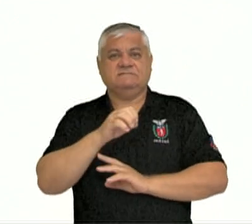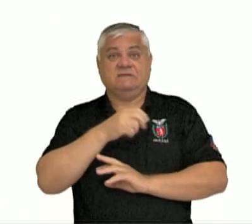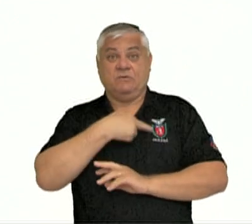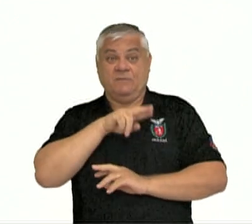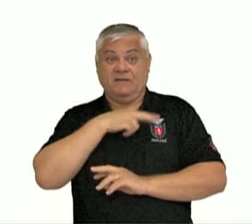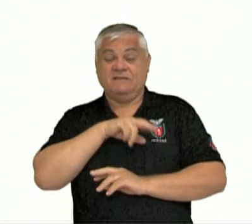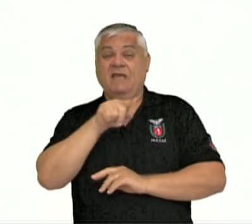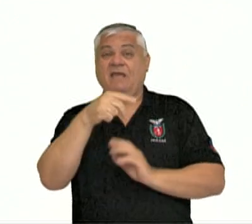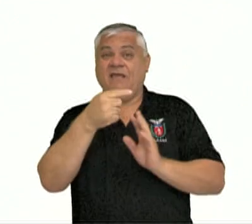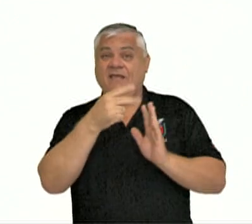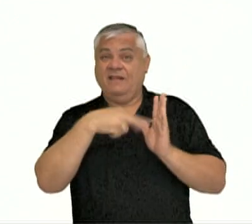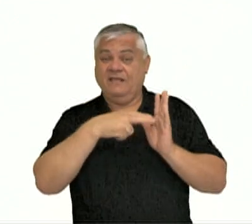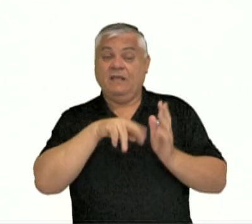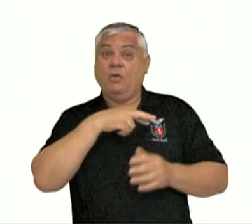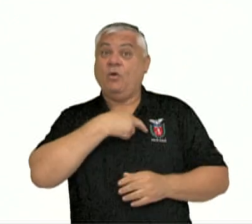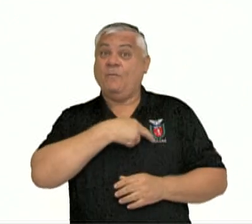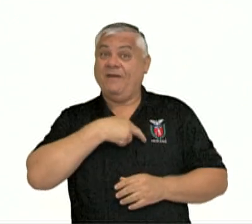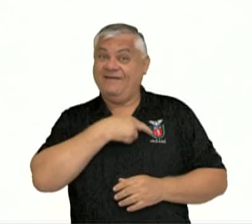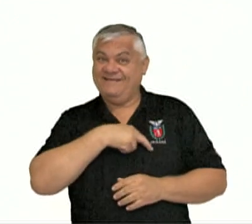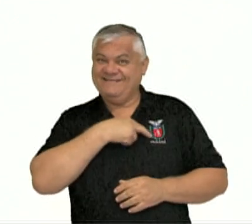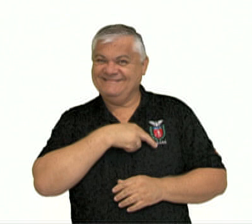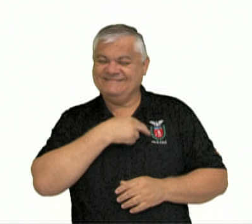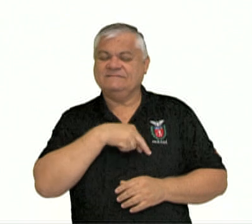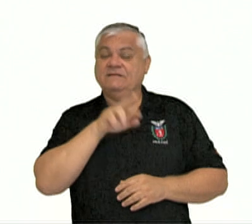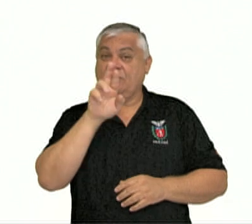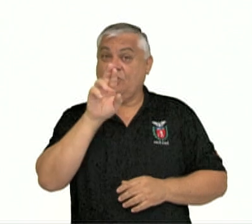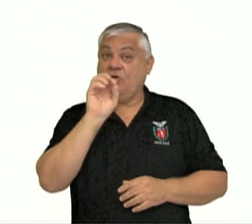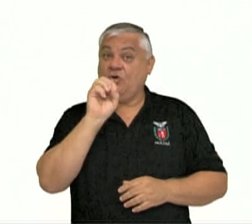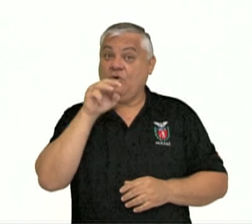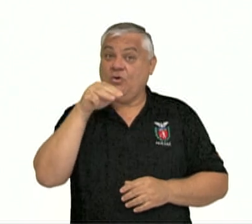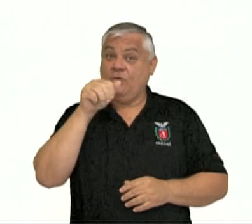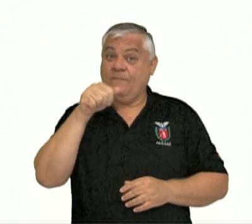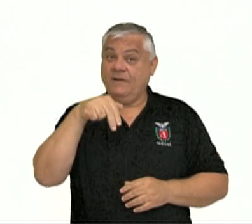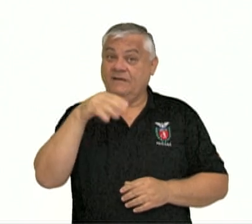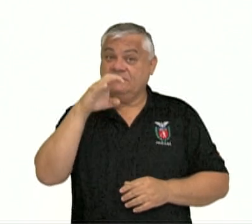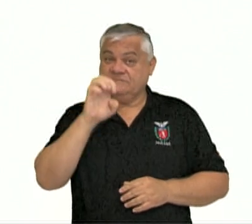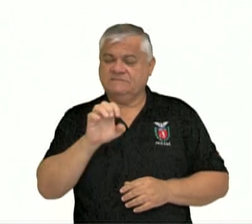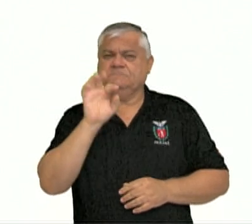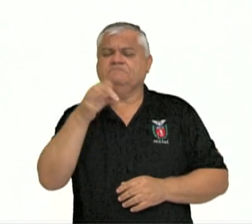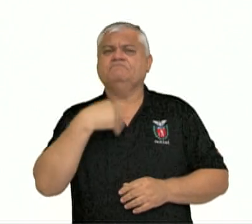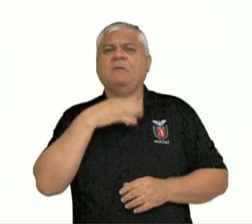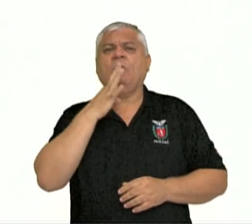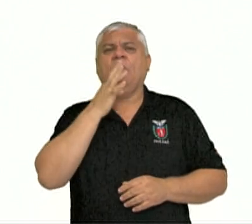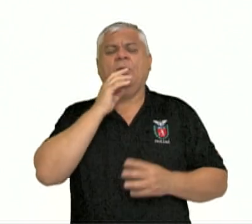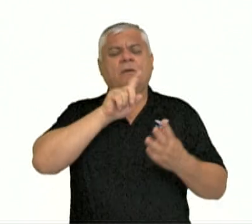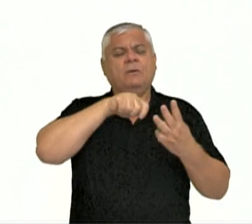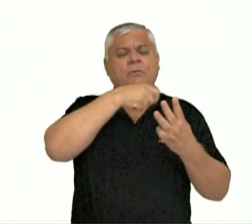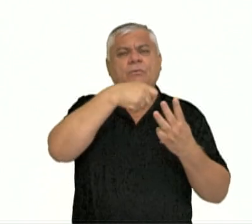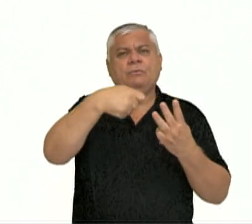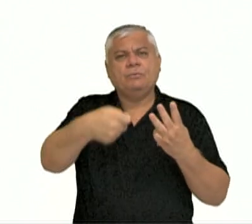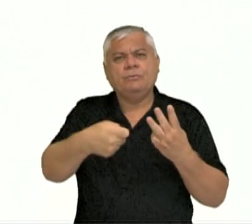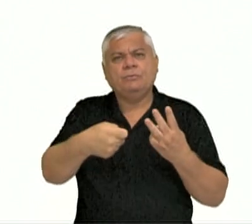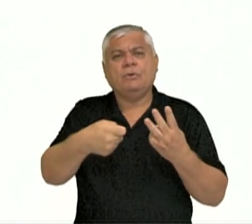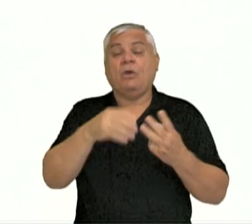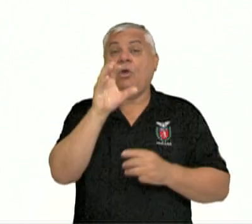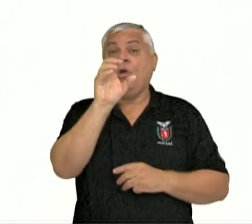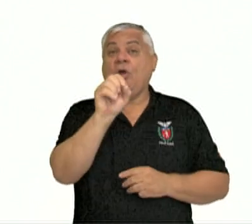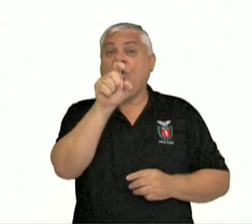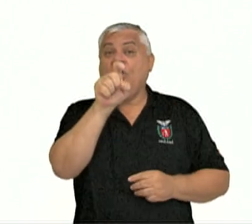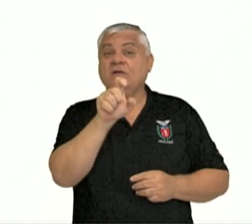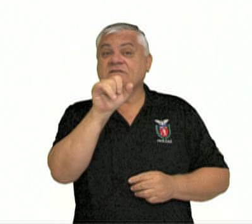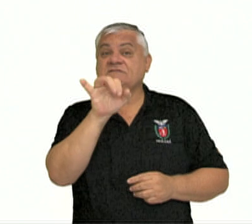sílaba tônica nas palavras e reconhecer a classificação das palavras